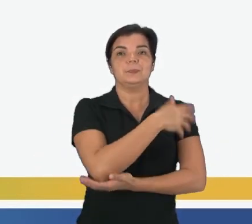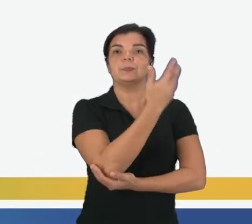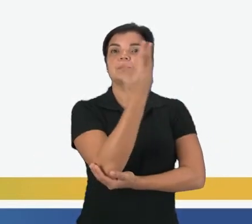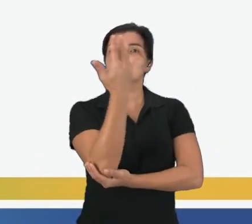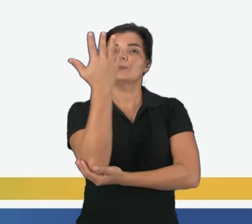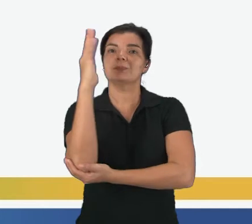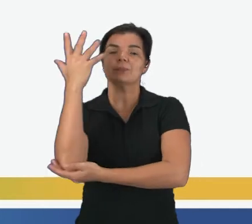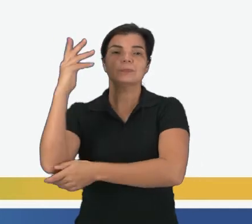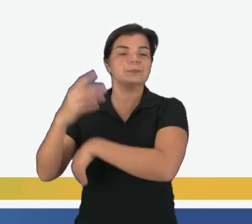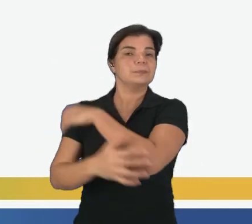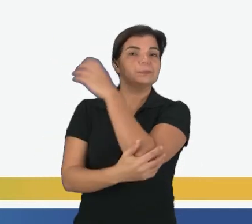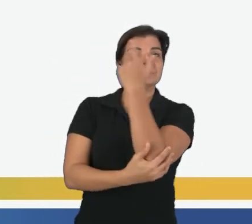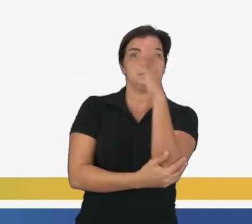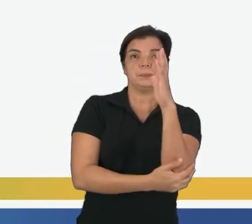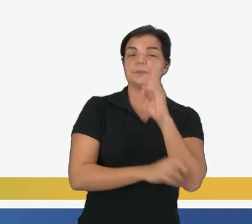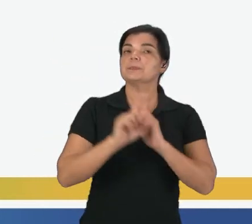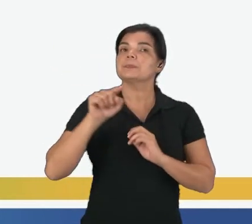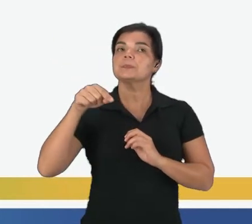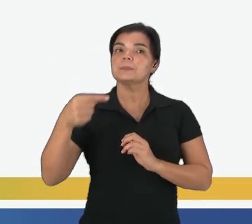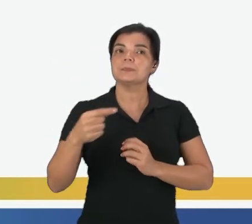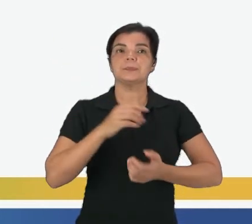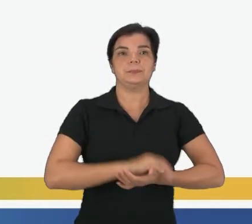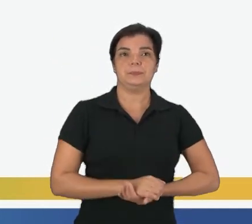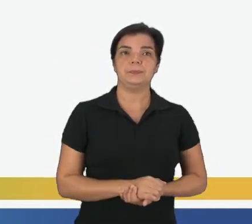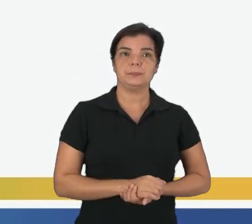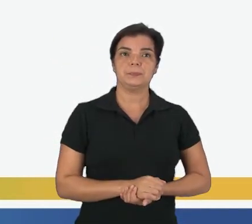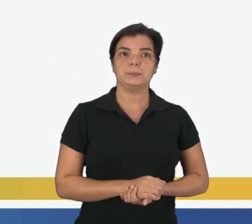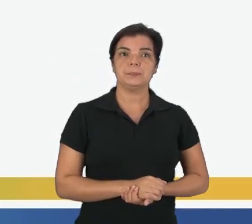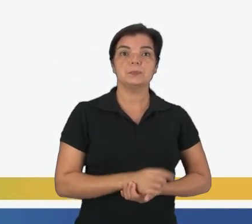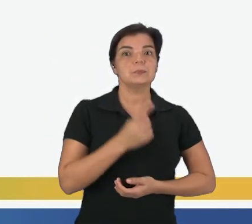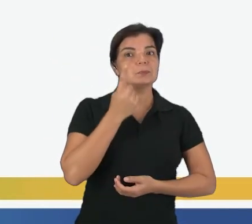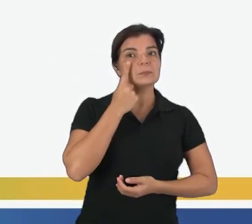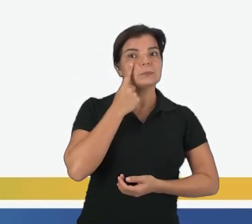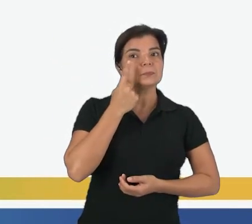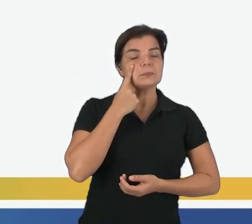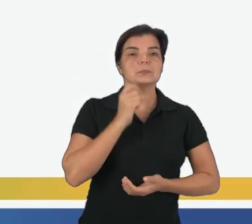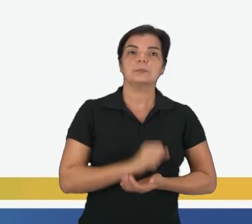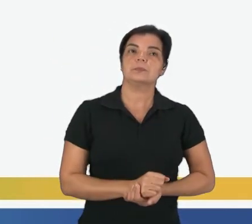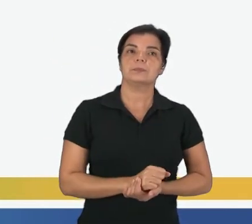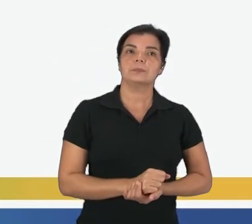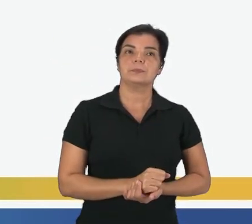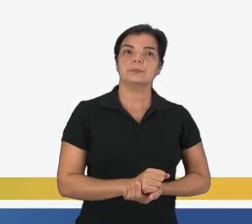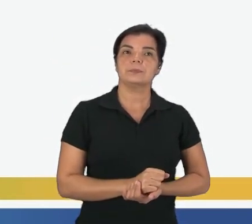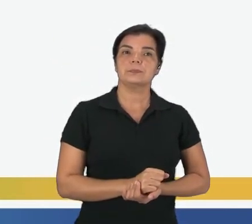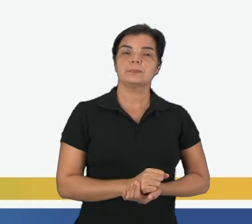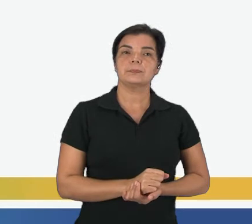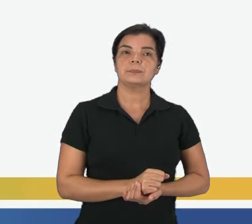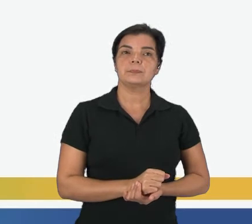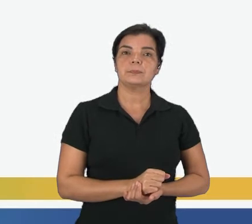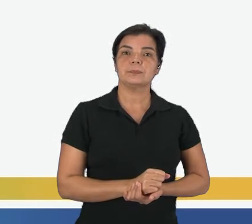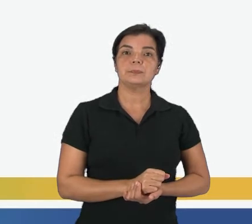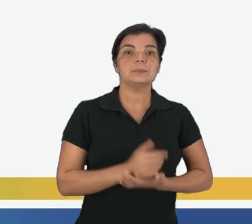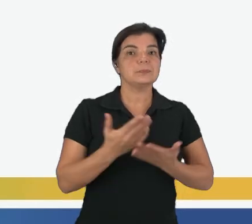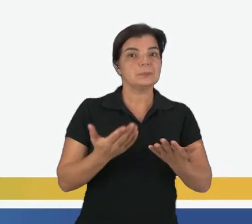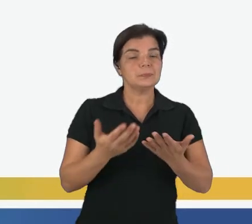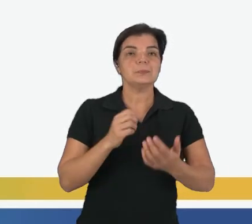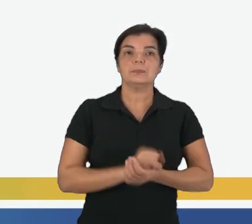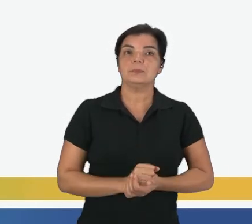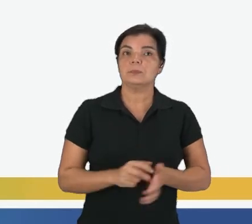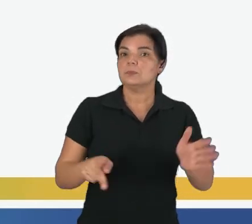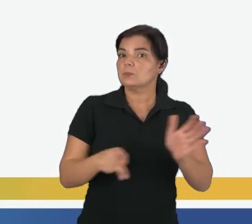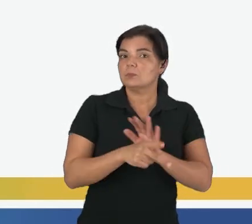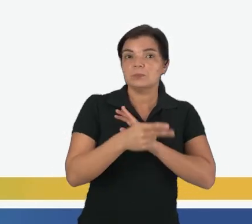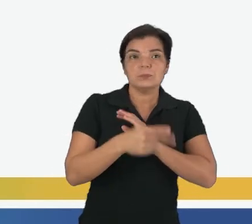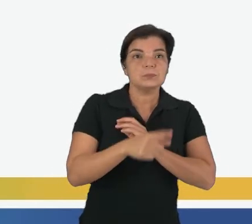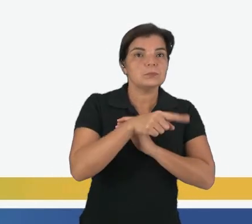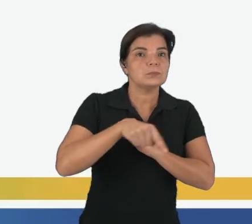floresta, certo? Vamos ao próximo ambiente da aula de hoje. Olha só, e esse? Não é aqui da nossa